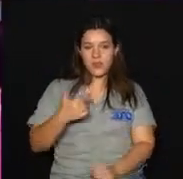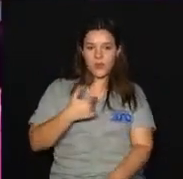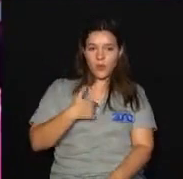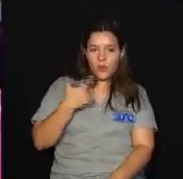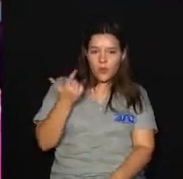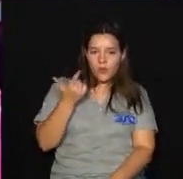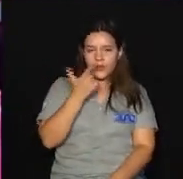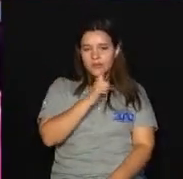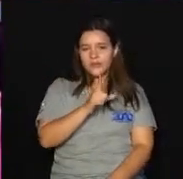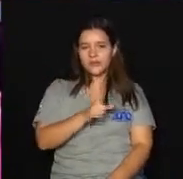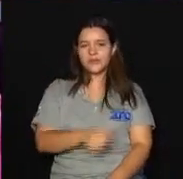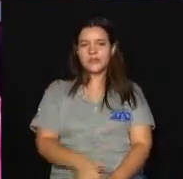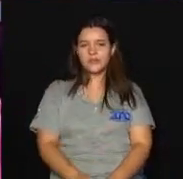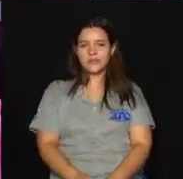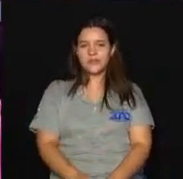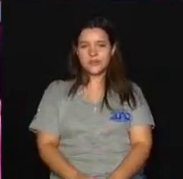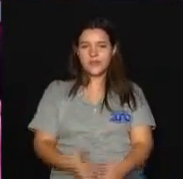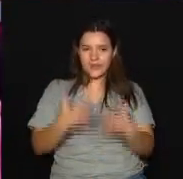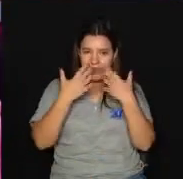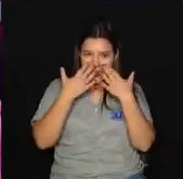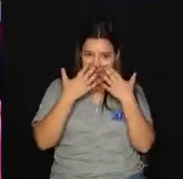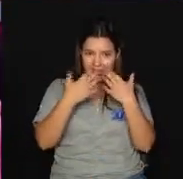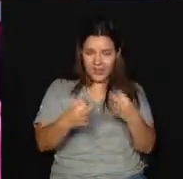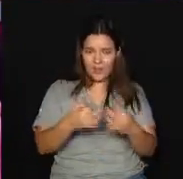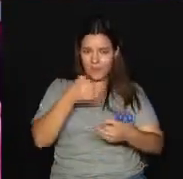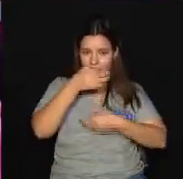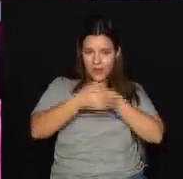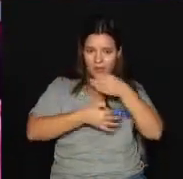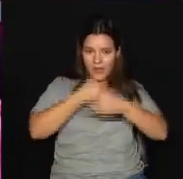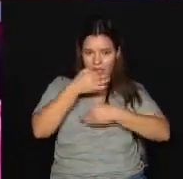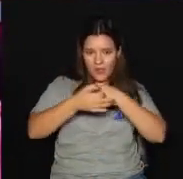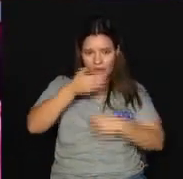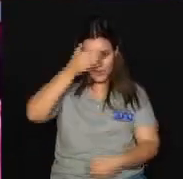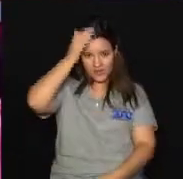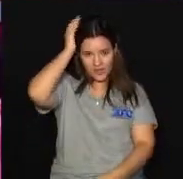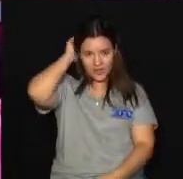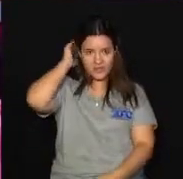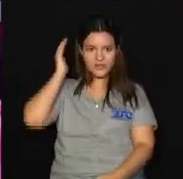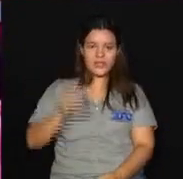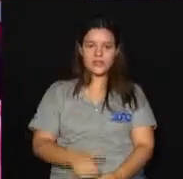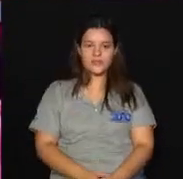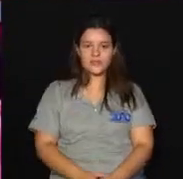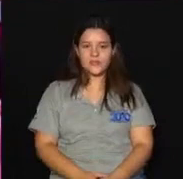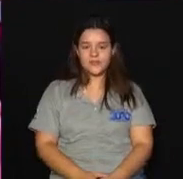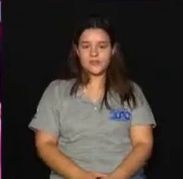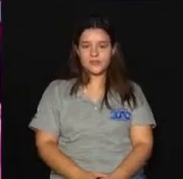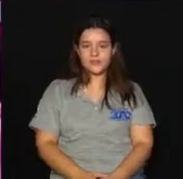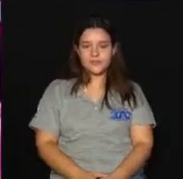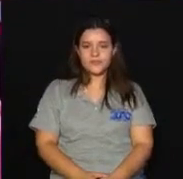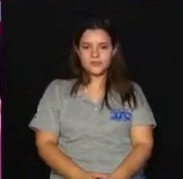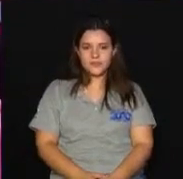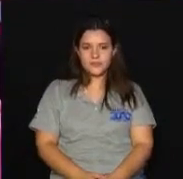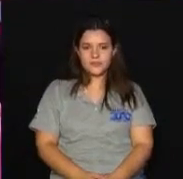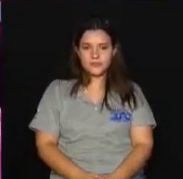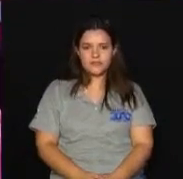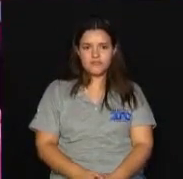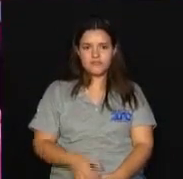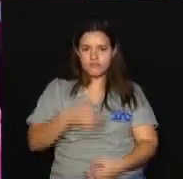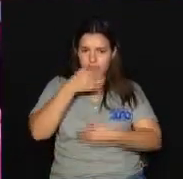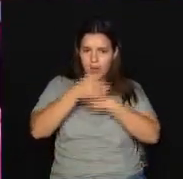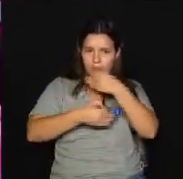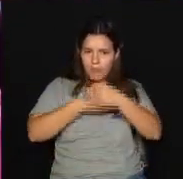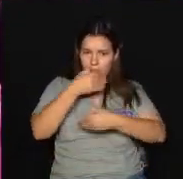consegui prestar atenção nas palavras do Dário e o